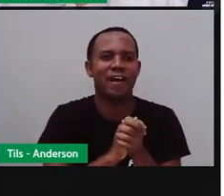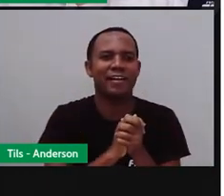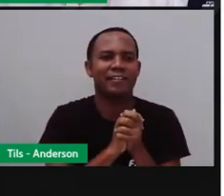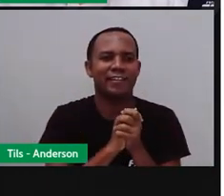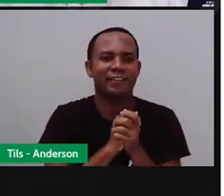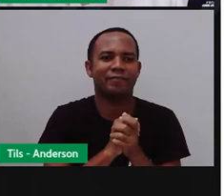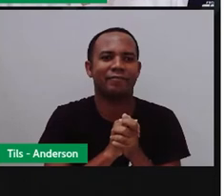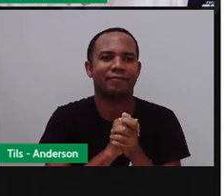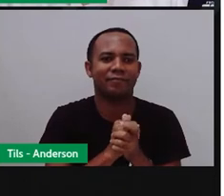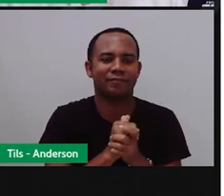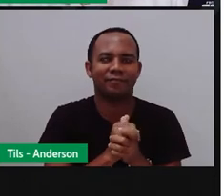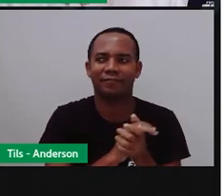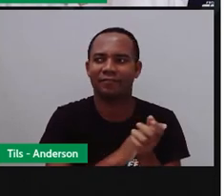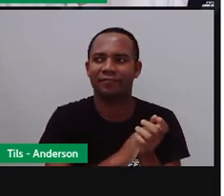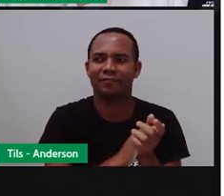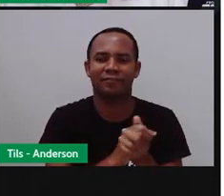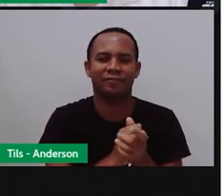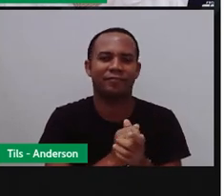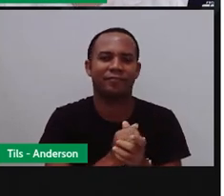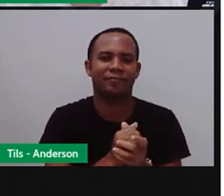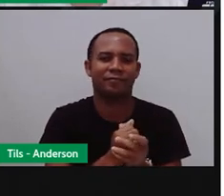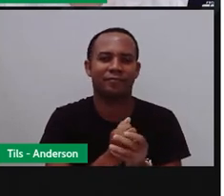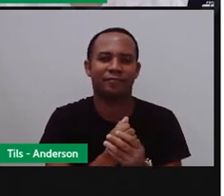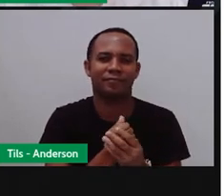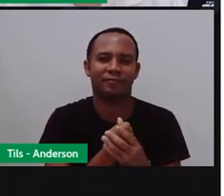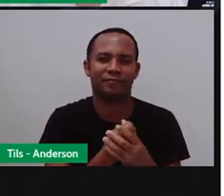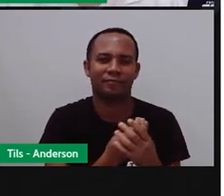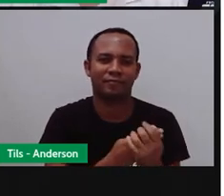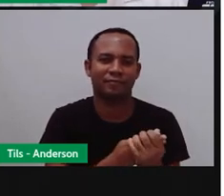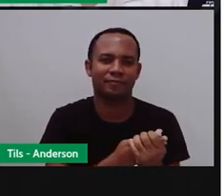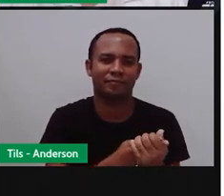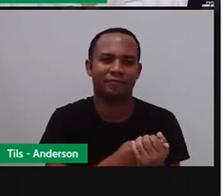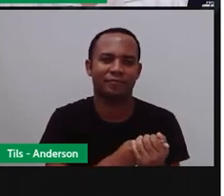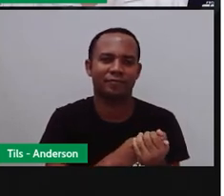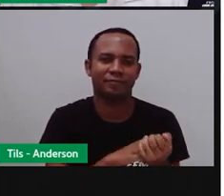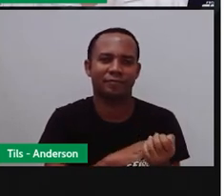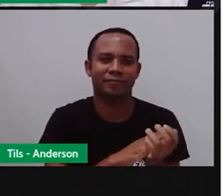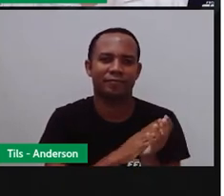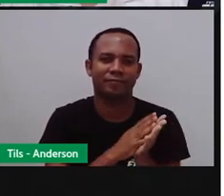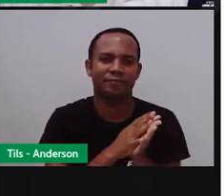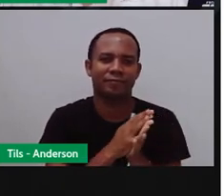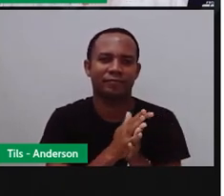Isso, foram as meninas, porque as meninas recolheram 20. Olha.